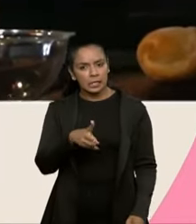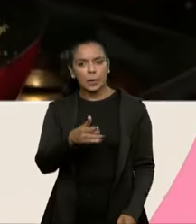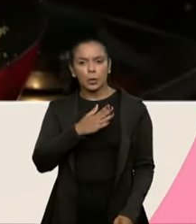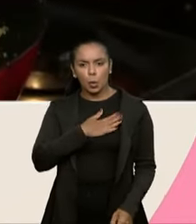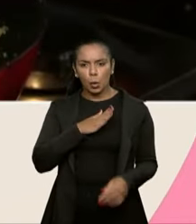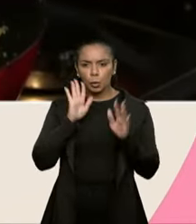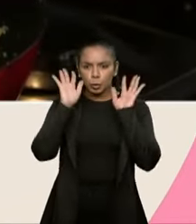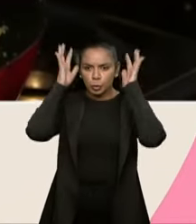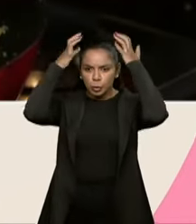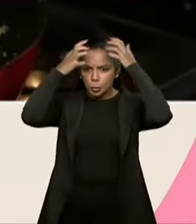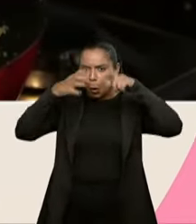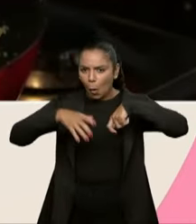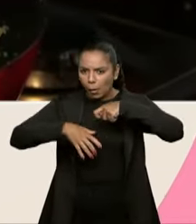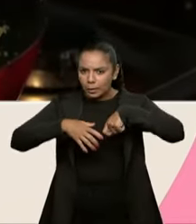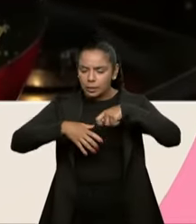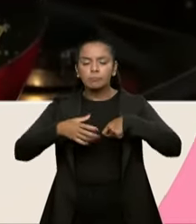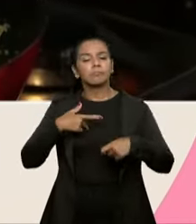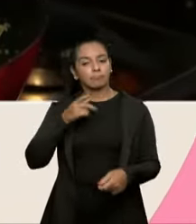ensinou? Você cara,